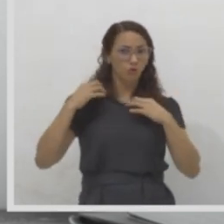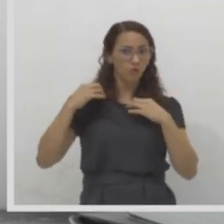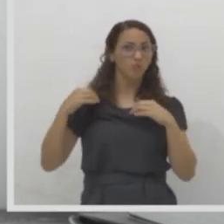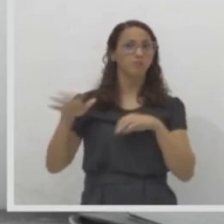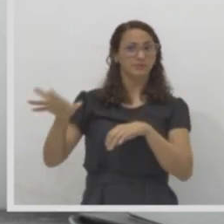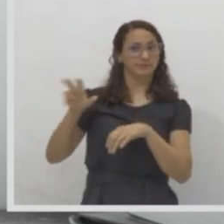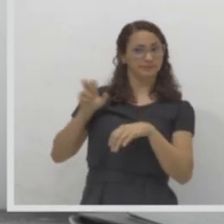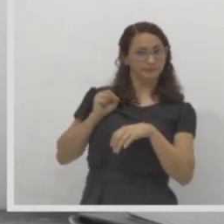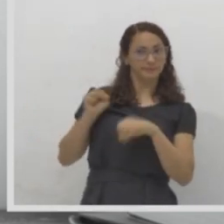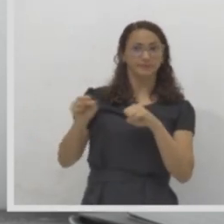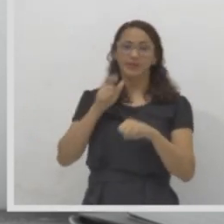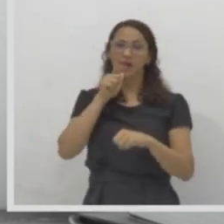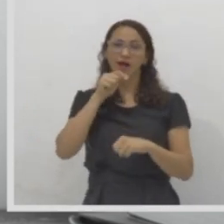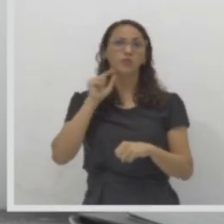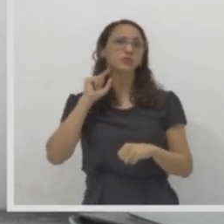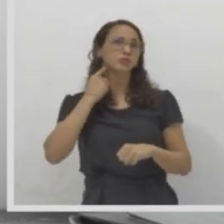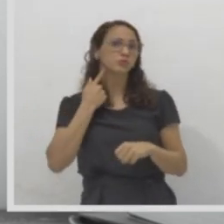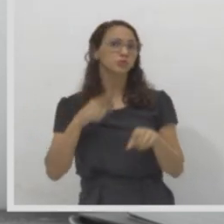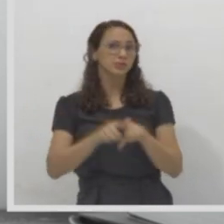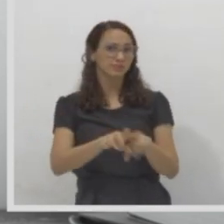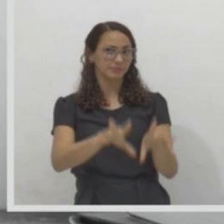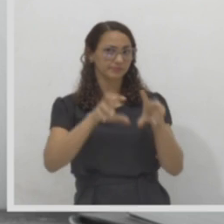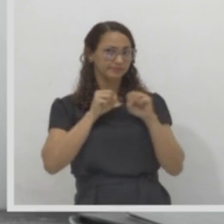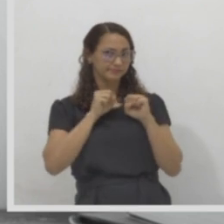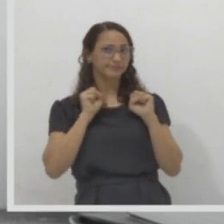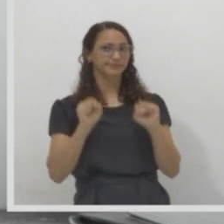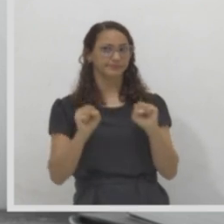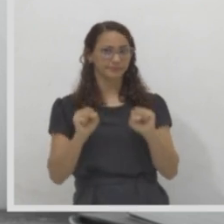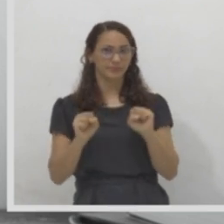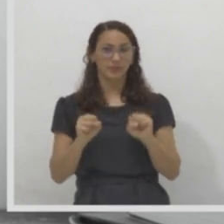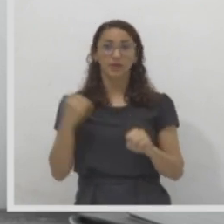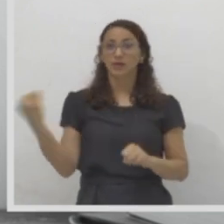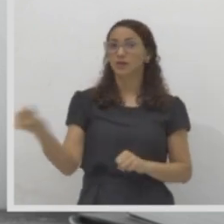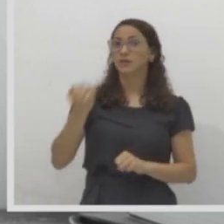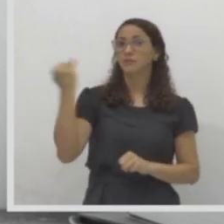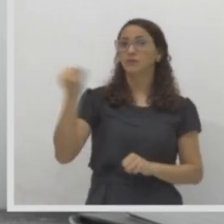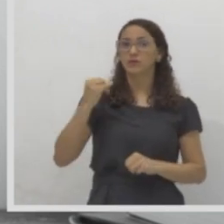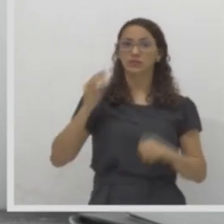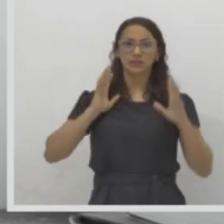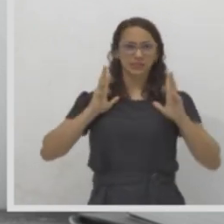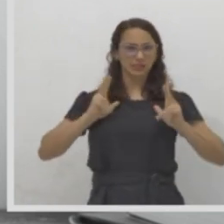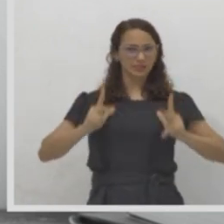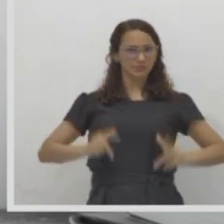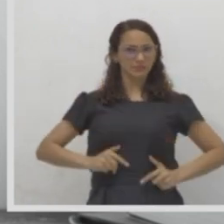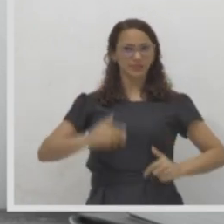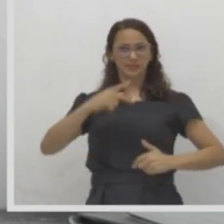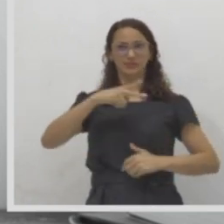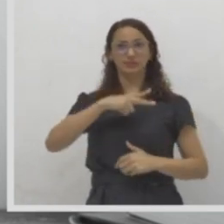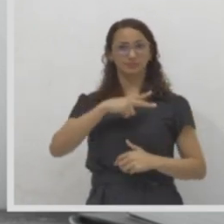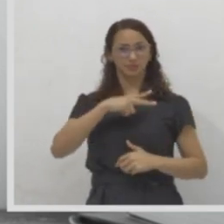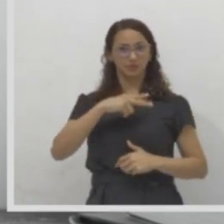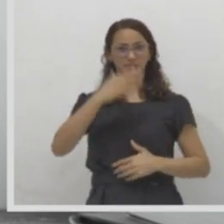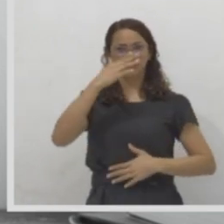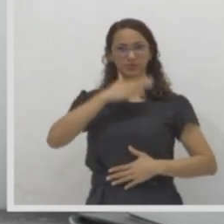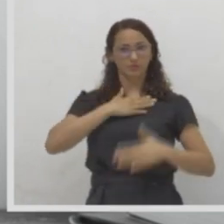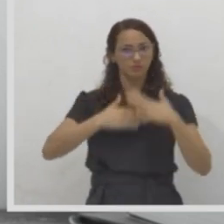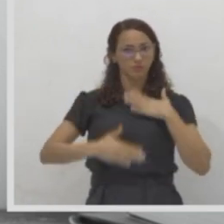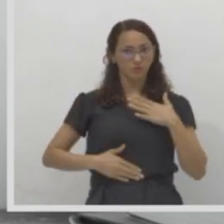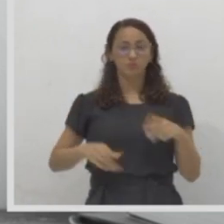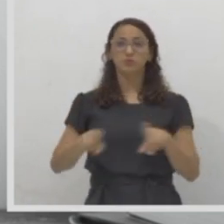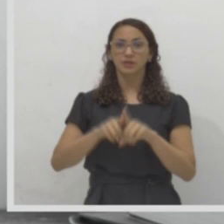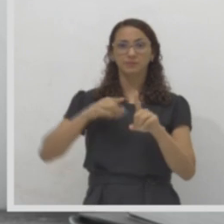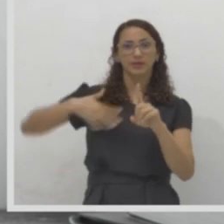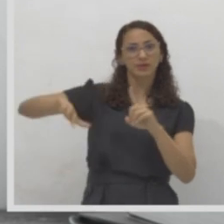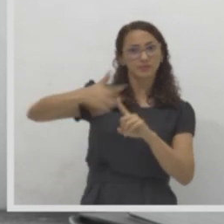Também vimos e aprendemos que é muito importante cuidar da higiene pessoal e do ambiente para prevenir doenças causadas por